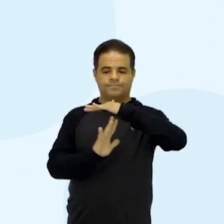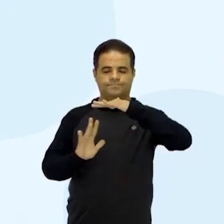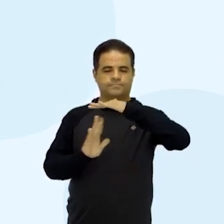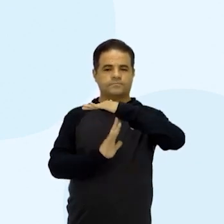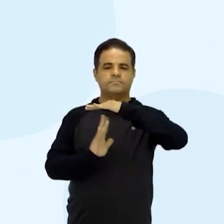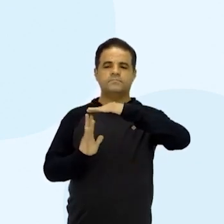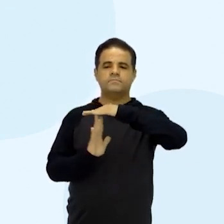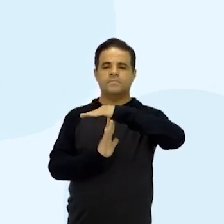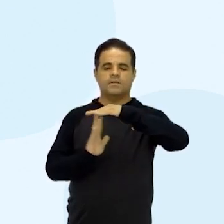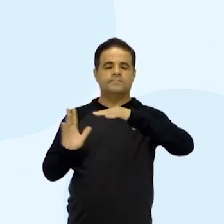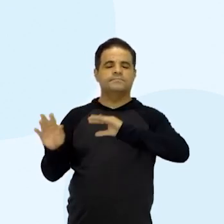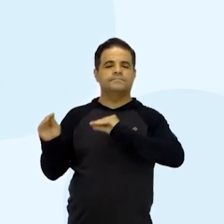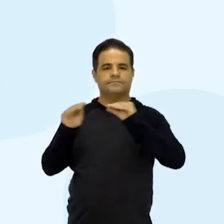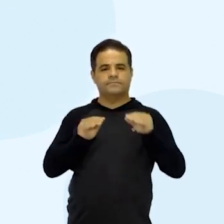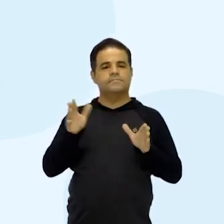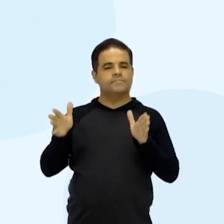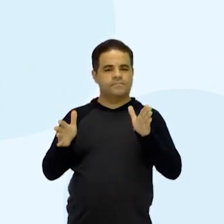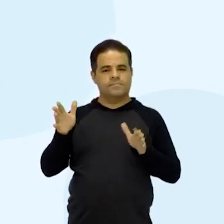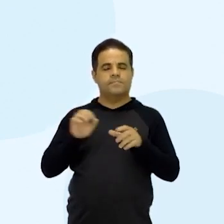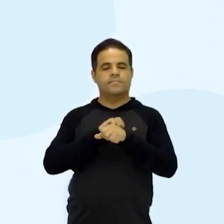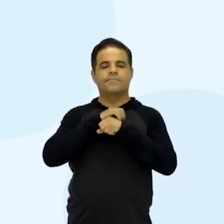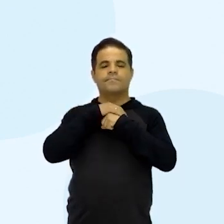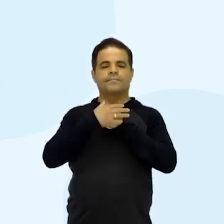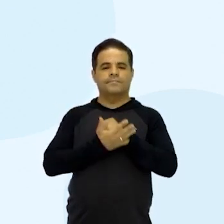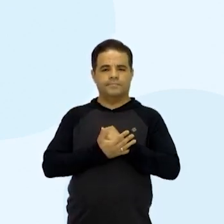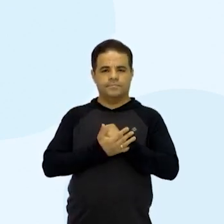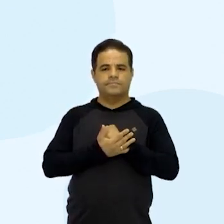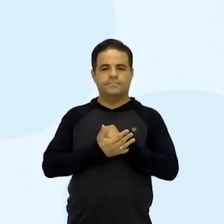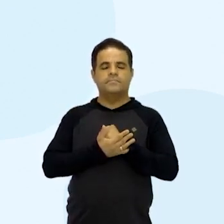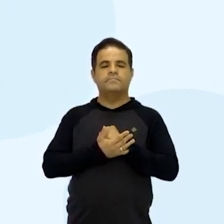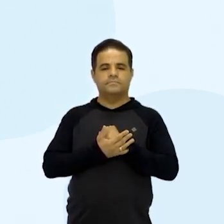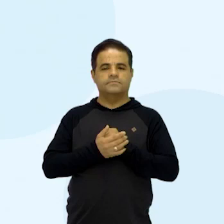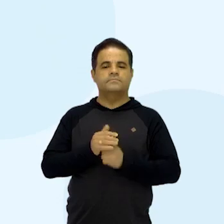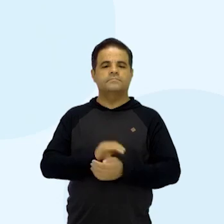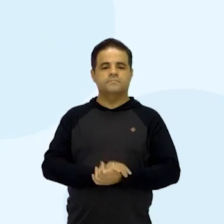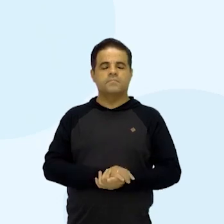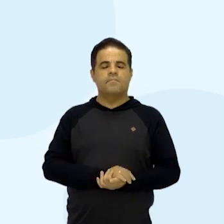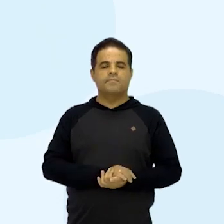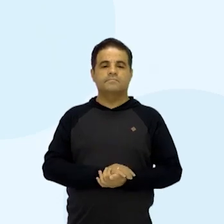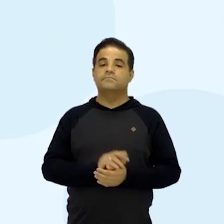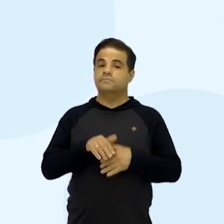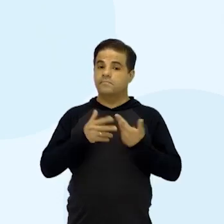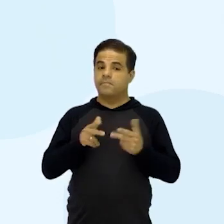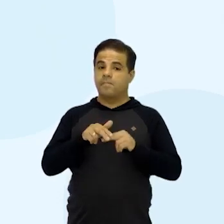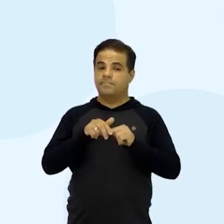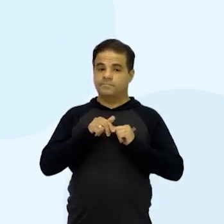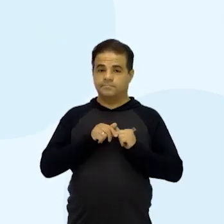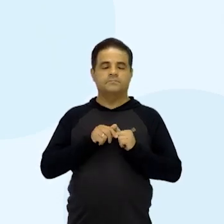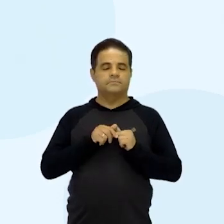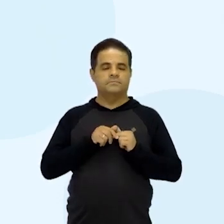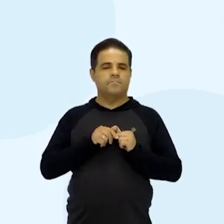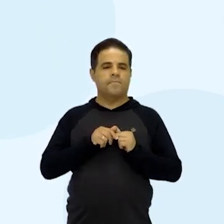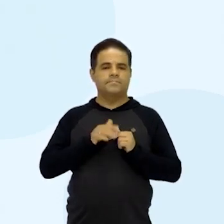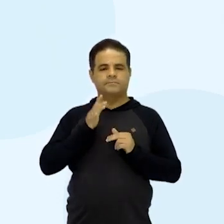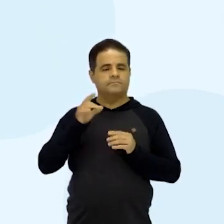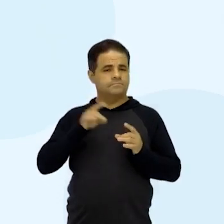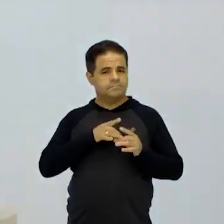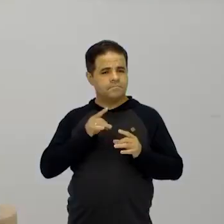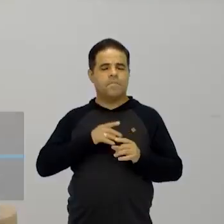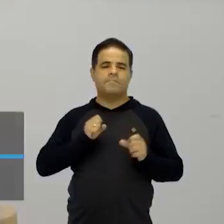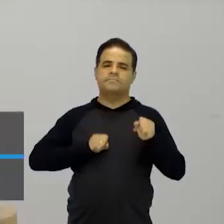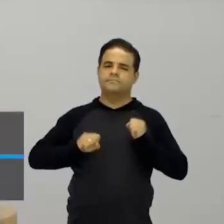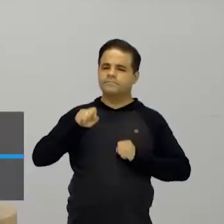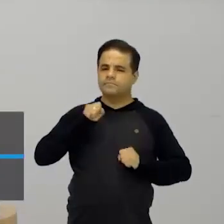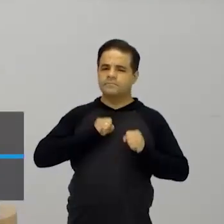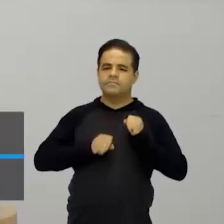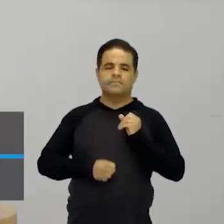pandemic. Because of fear and anxiety generated by COVID-19. So because of fear and anxiety